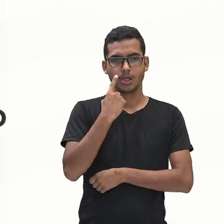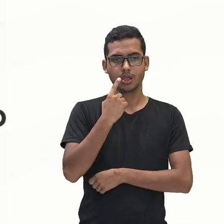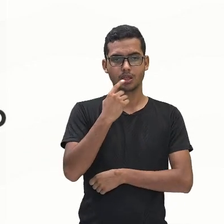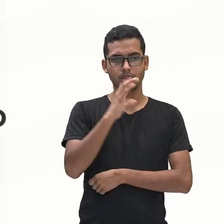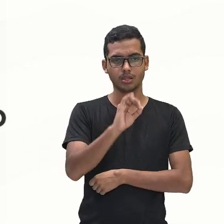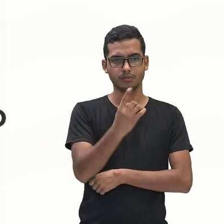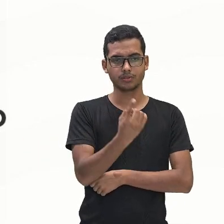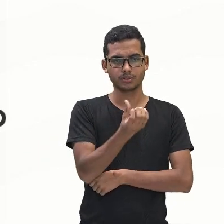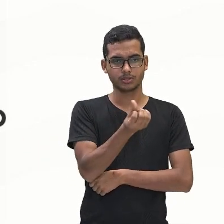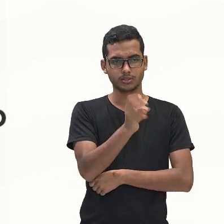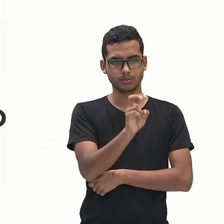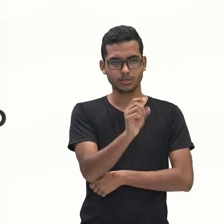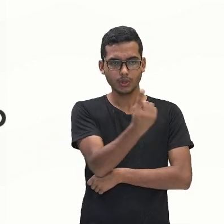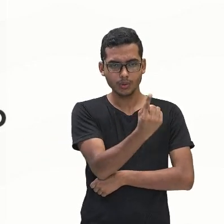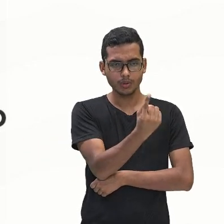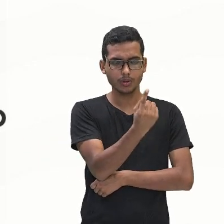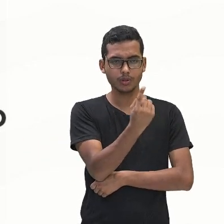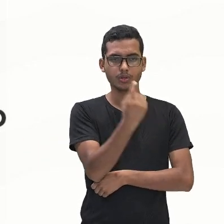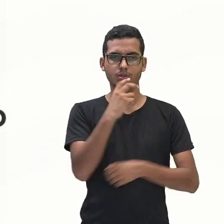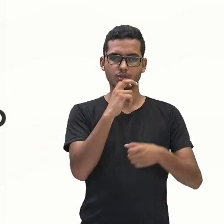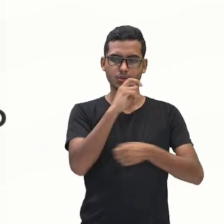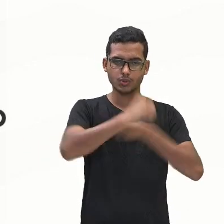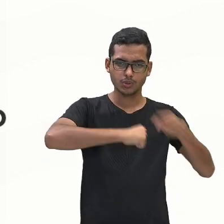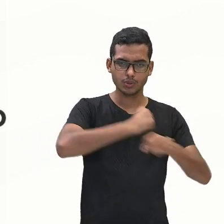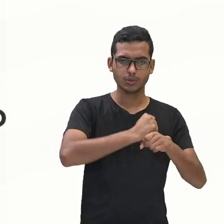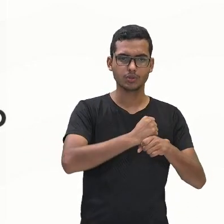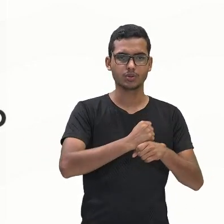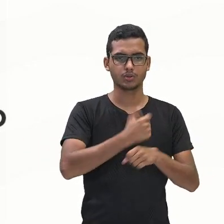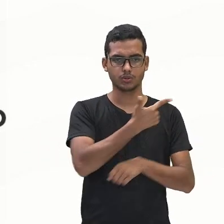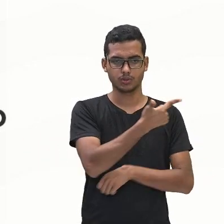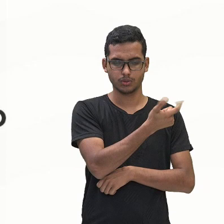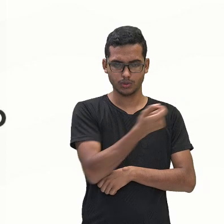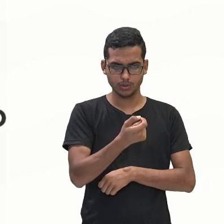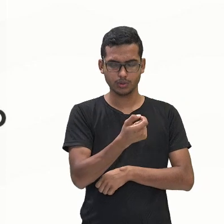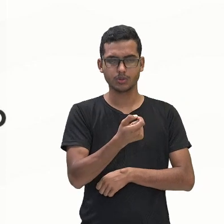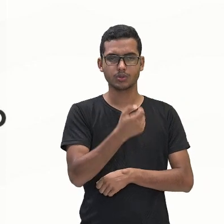0,651. No ano de 2000,